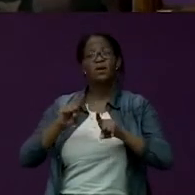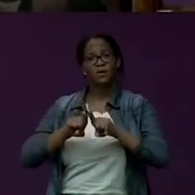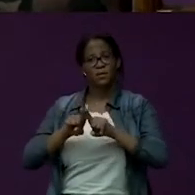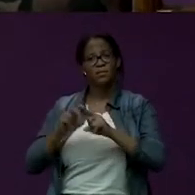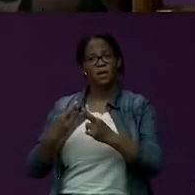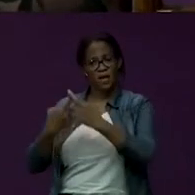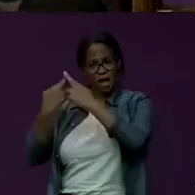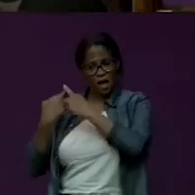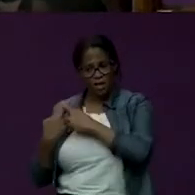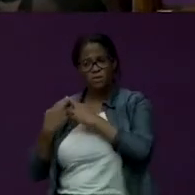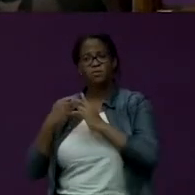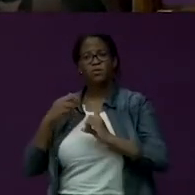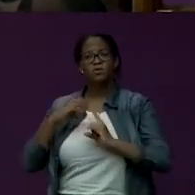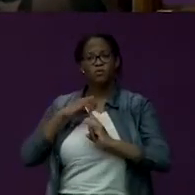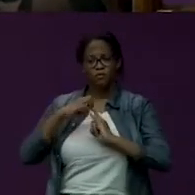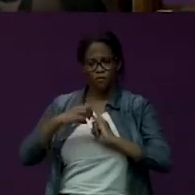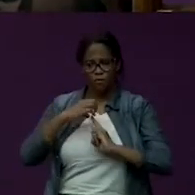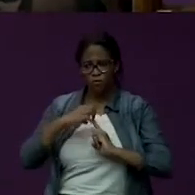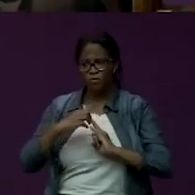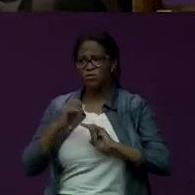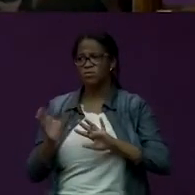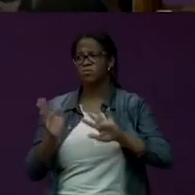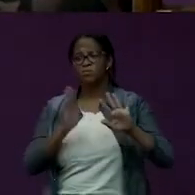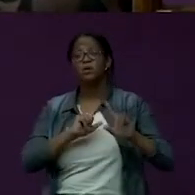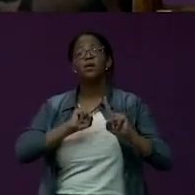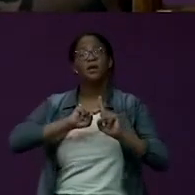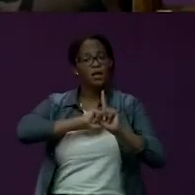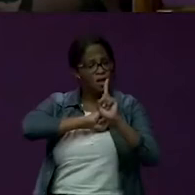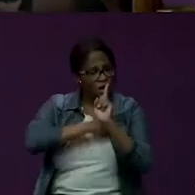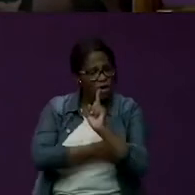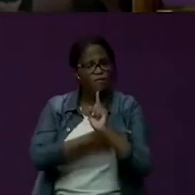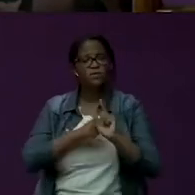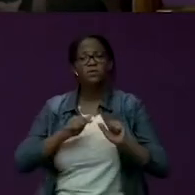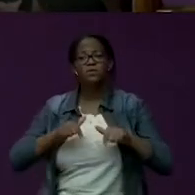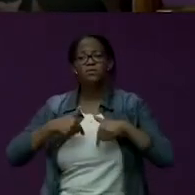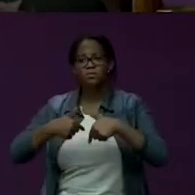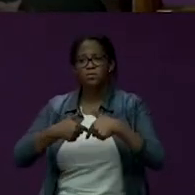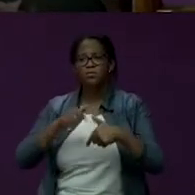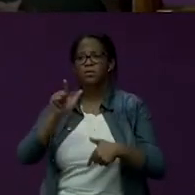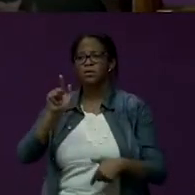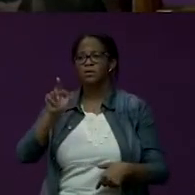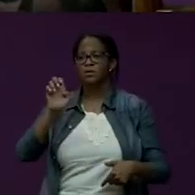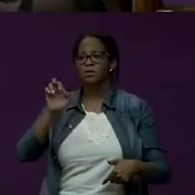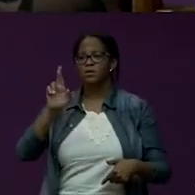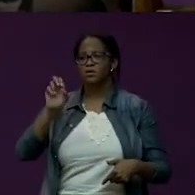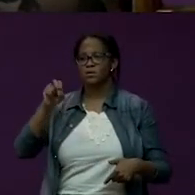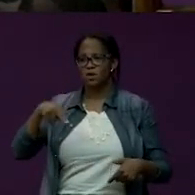assumindo como Fiocruz e assumindo, inclusive, reforçando, como o Gerson Pena